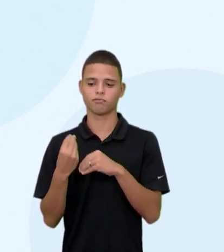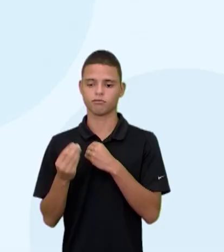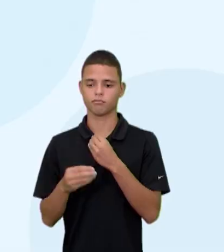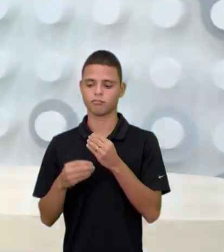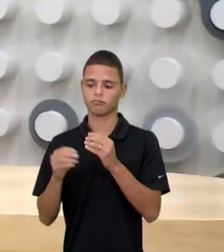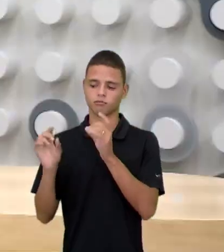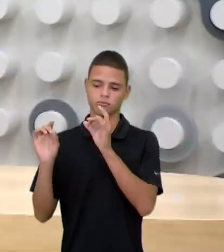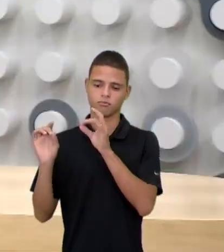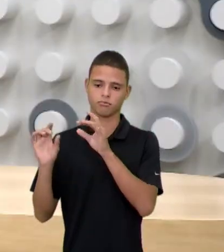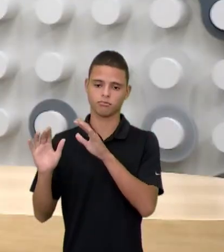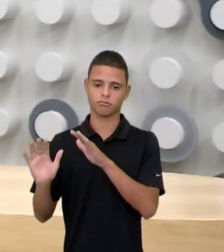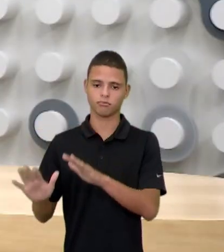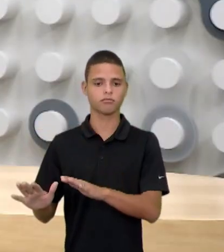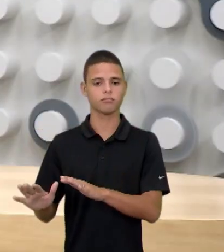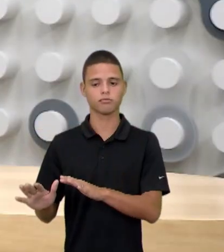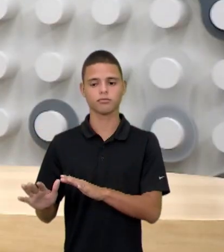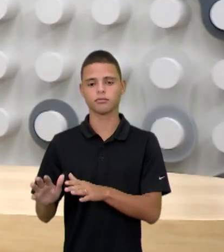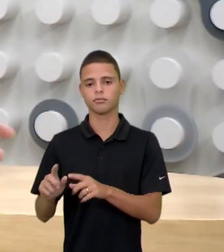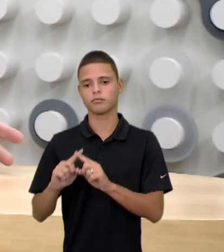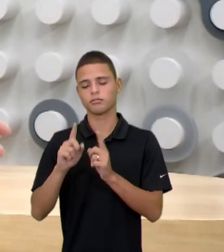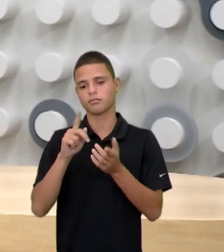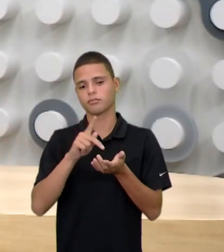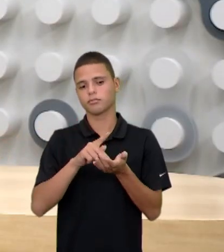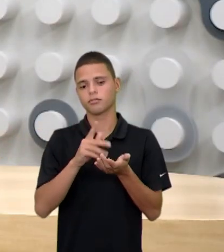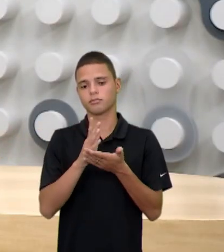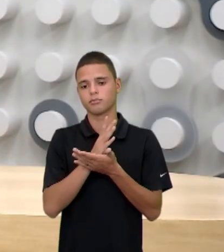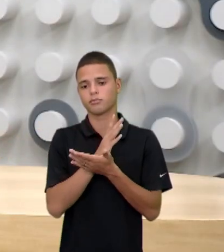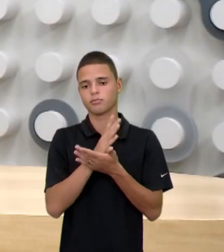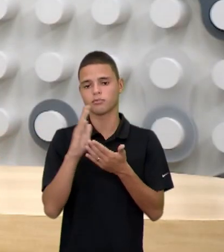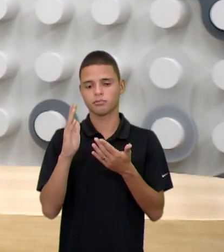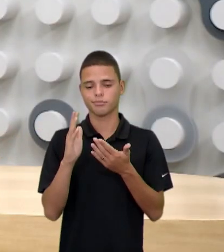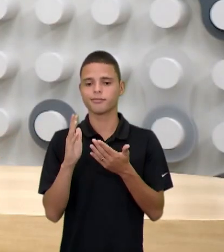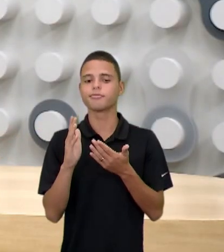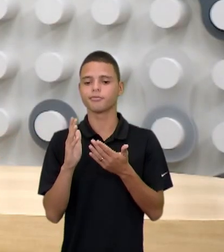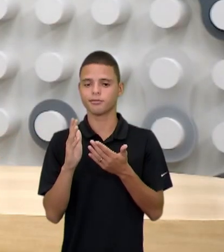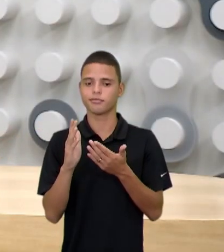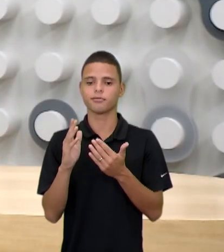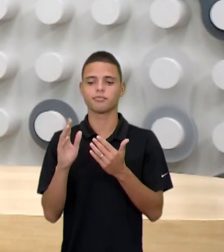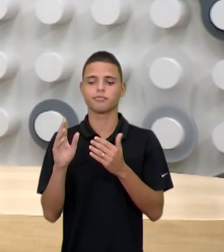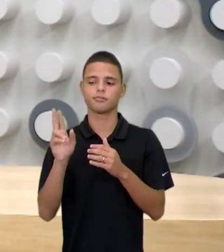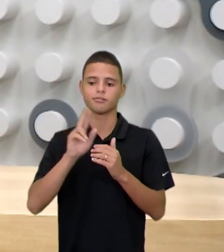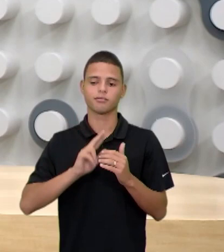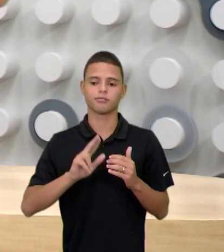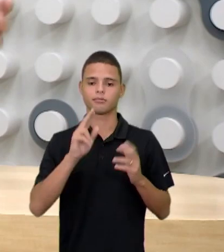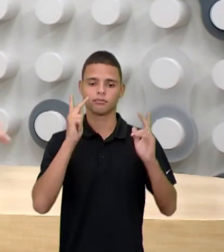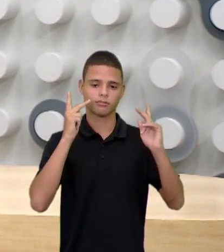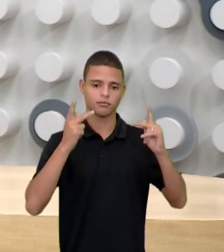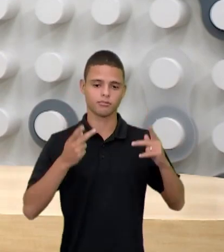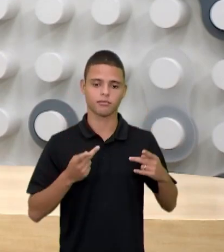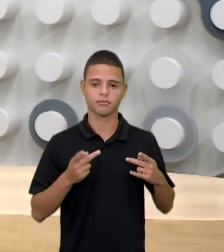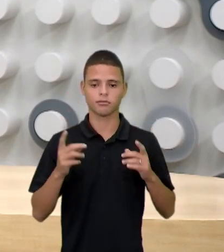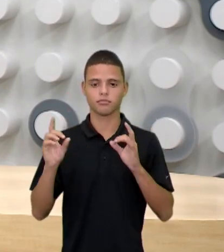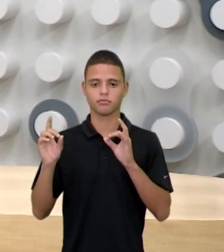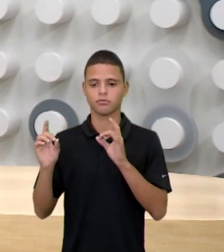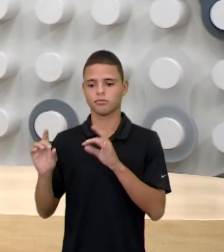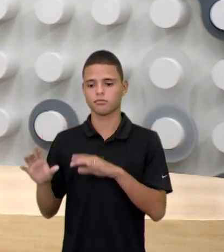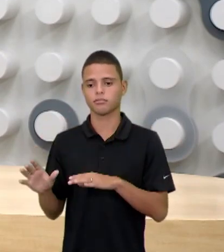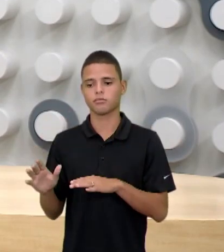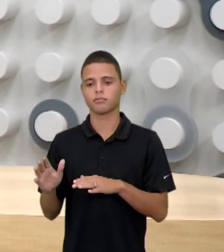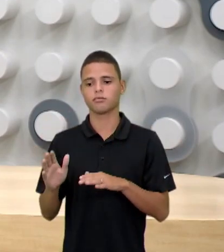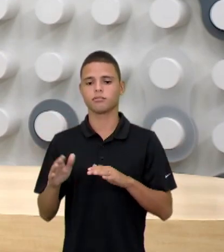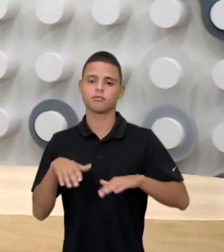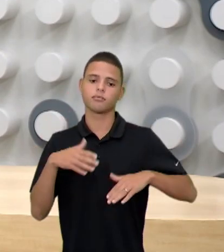de coisa aí, né, que na realidade são resíduos, né, de coisas aí que foram utilizadas pelos seres humanos ou resíduos